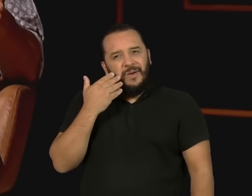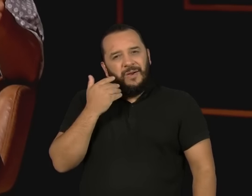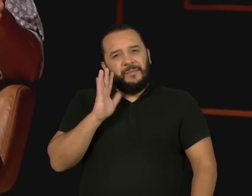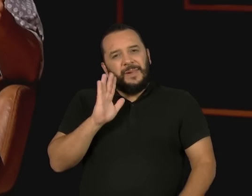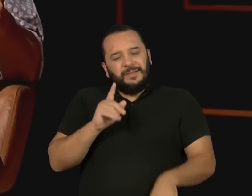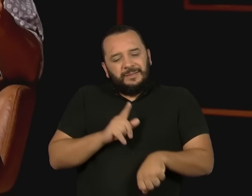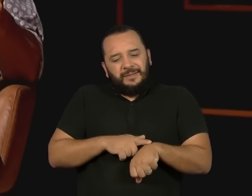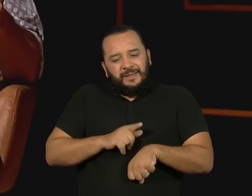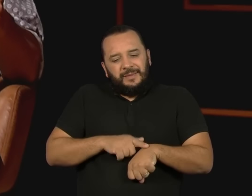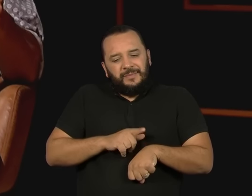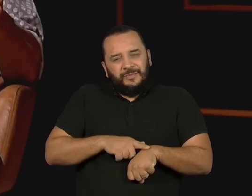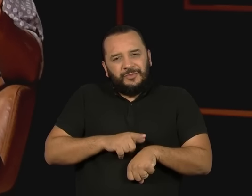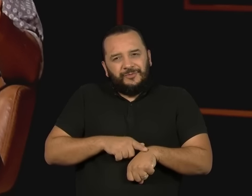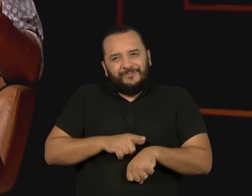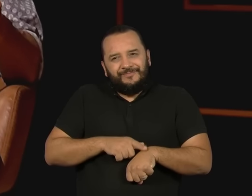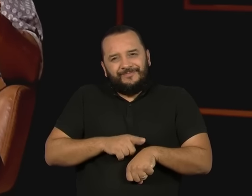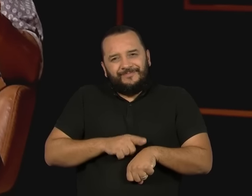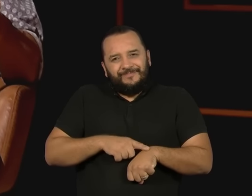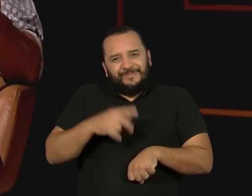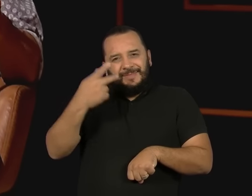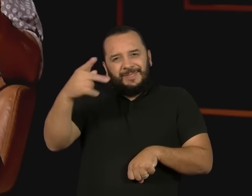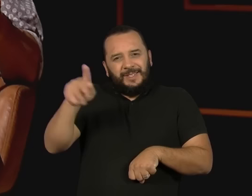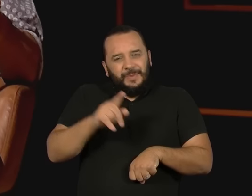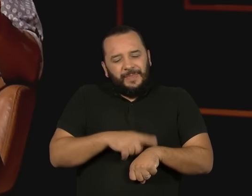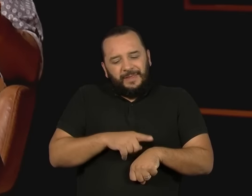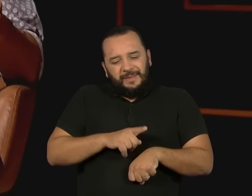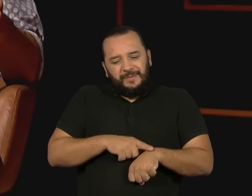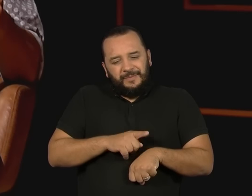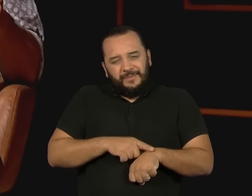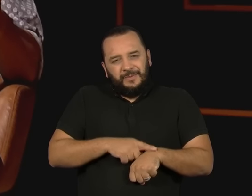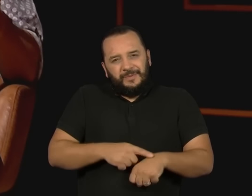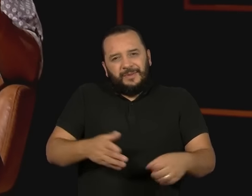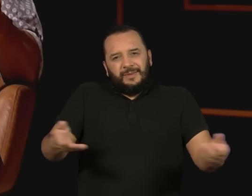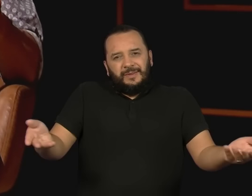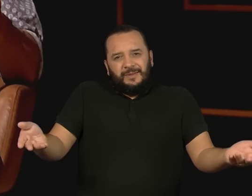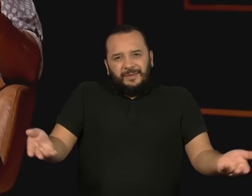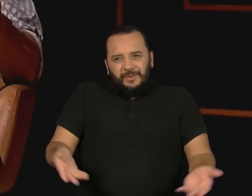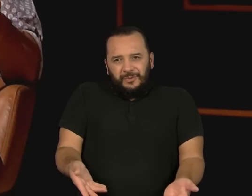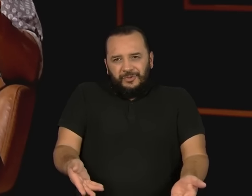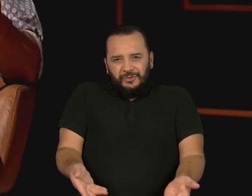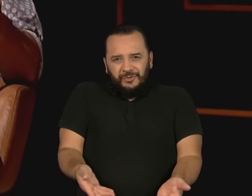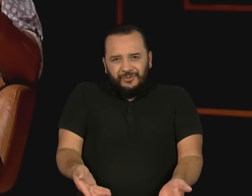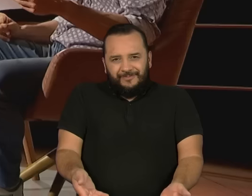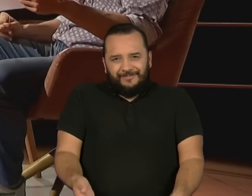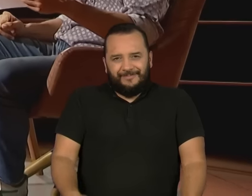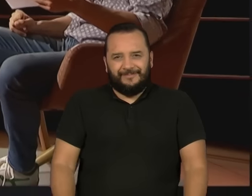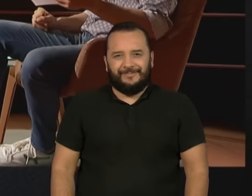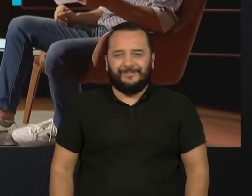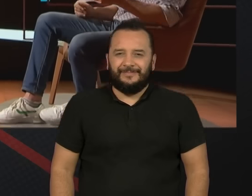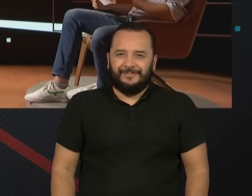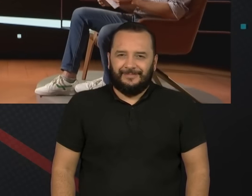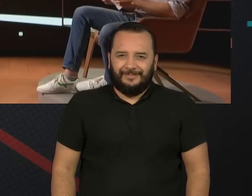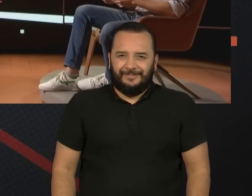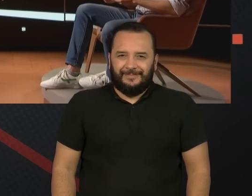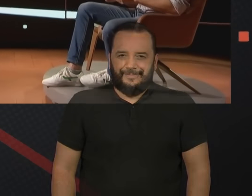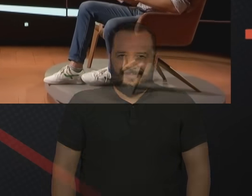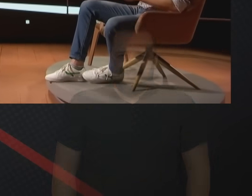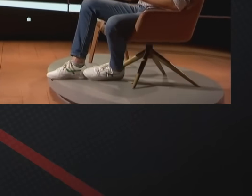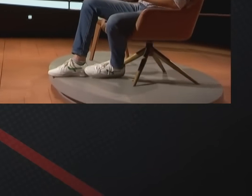tempo, meu caro, o teu tempo é hoje.